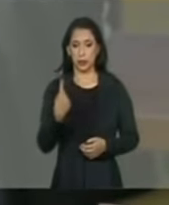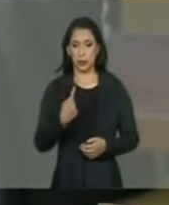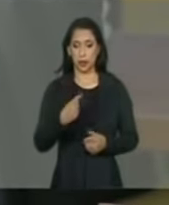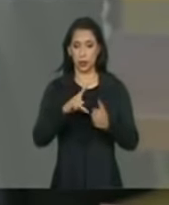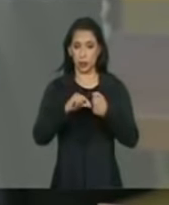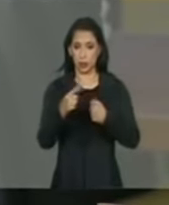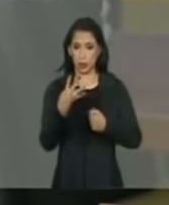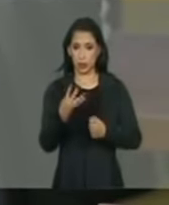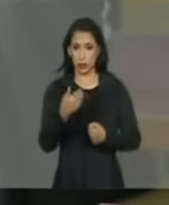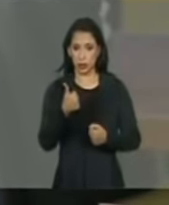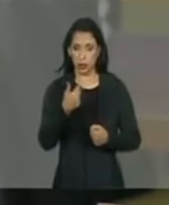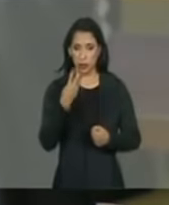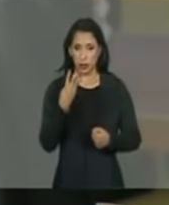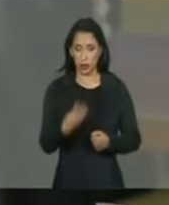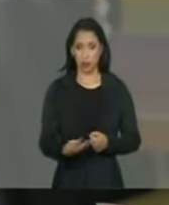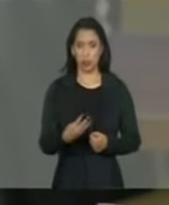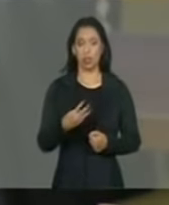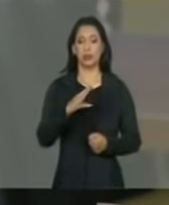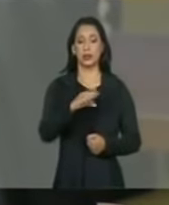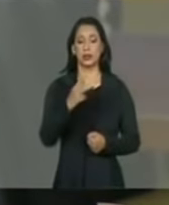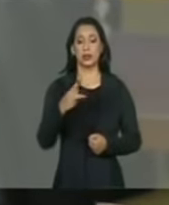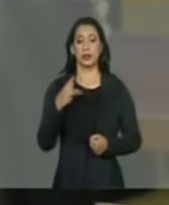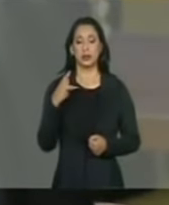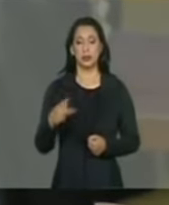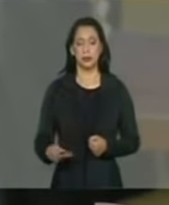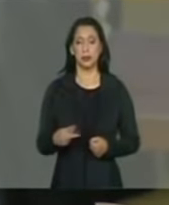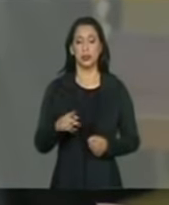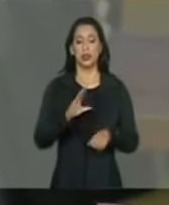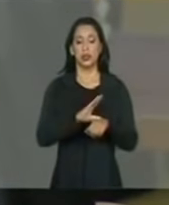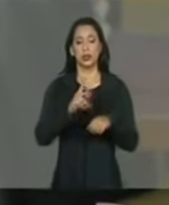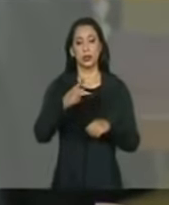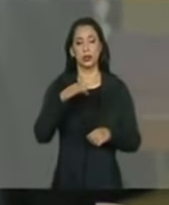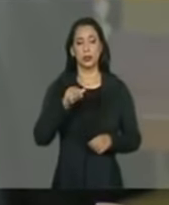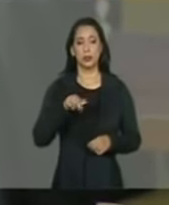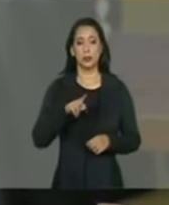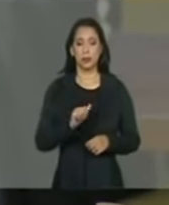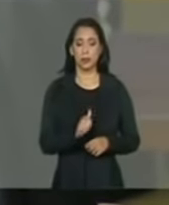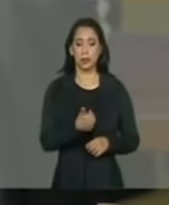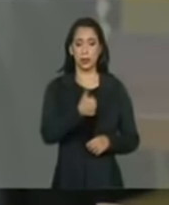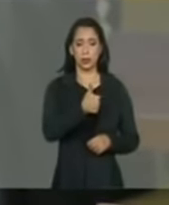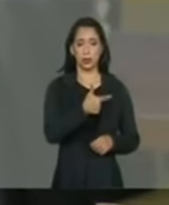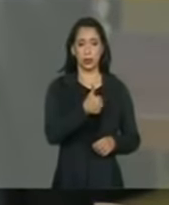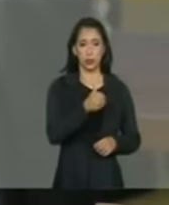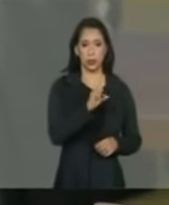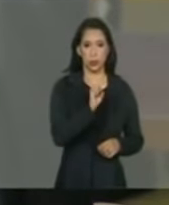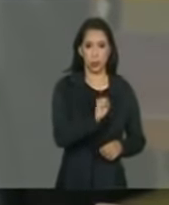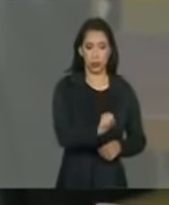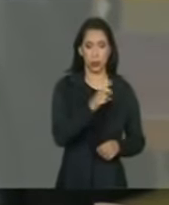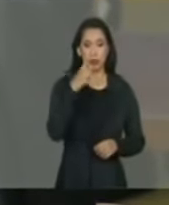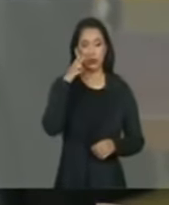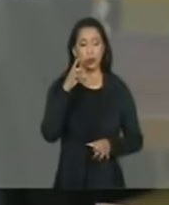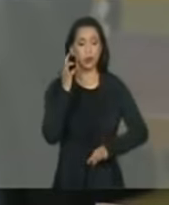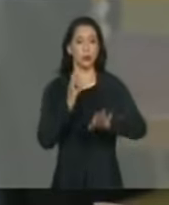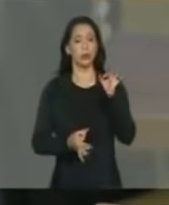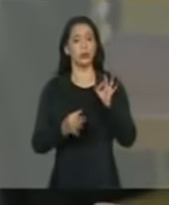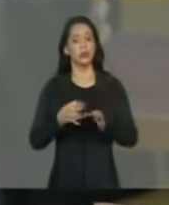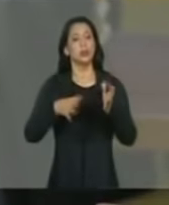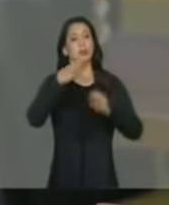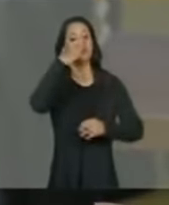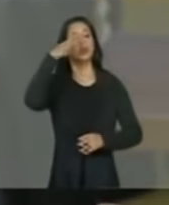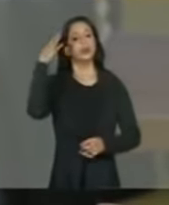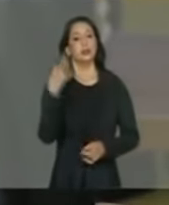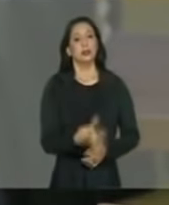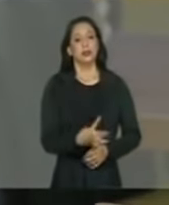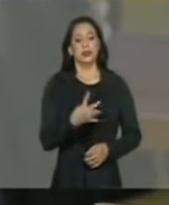do cpp e mito da reforma processual penal de 2008 determinava que o juiz ao pronunciar o acusado no